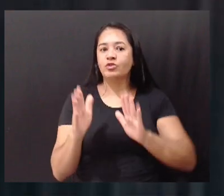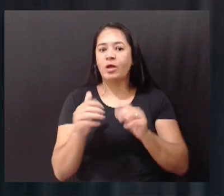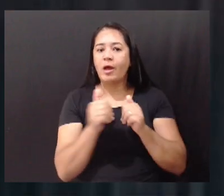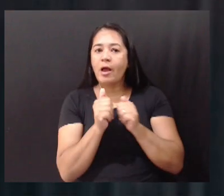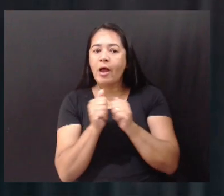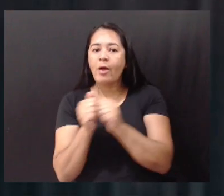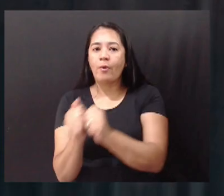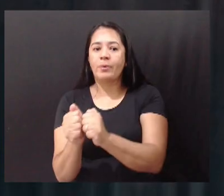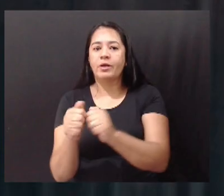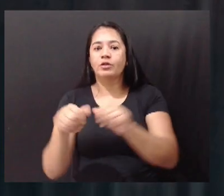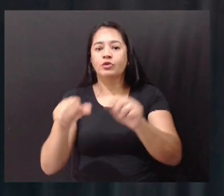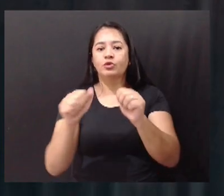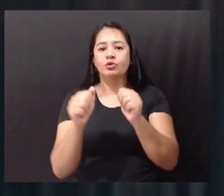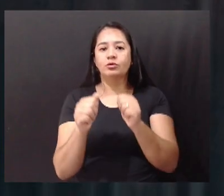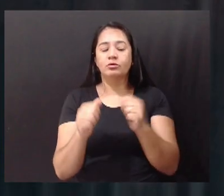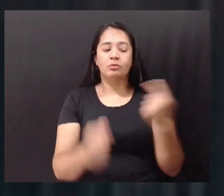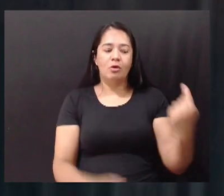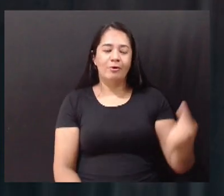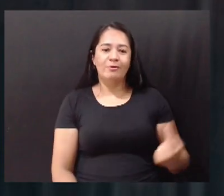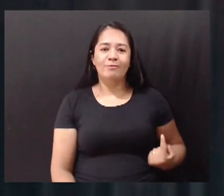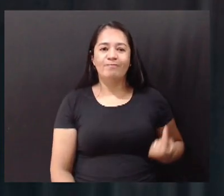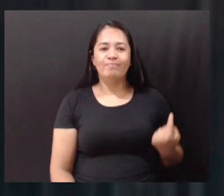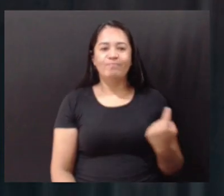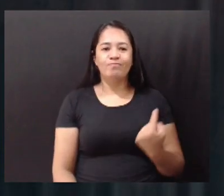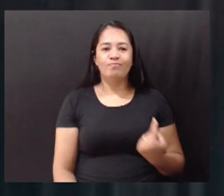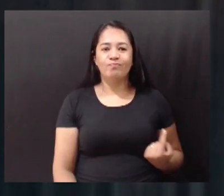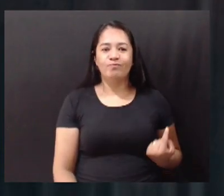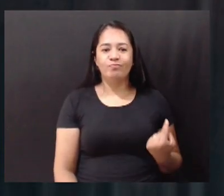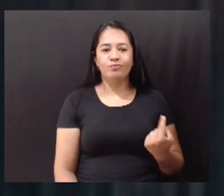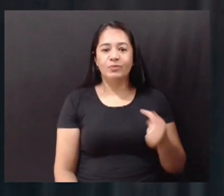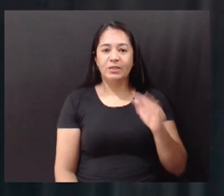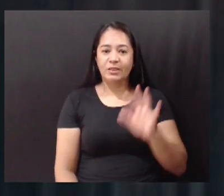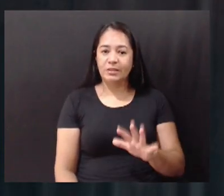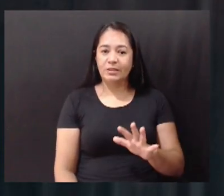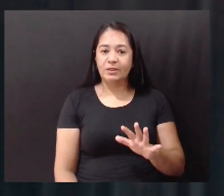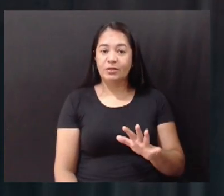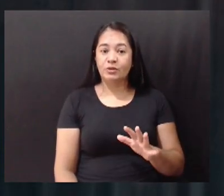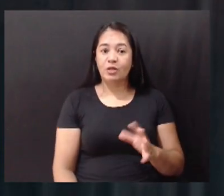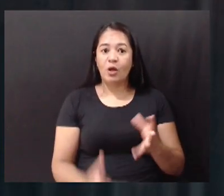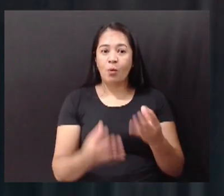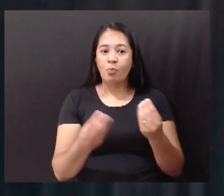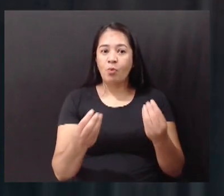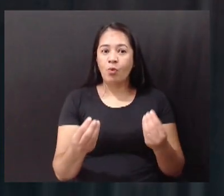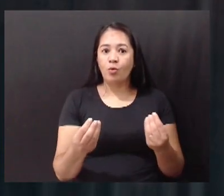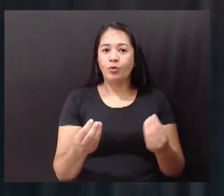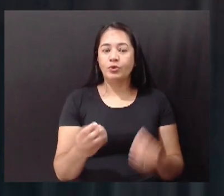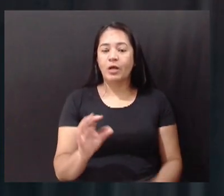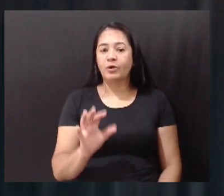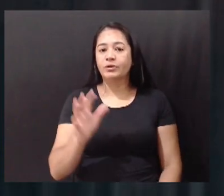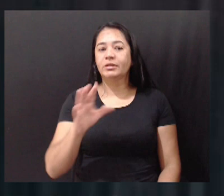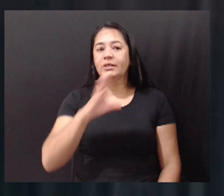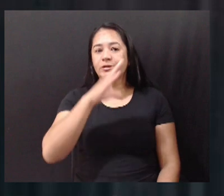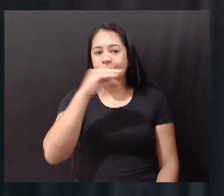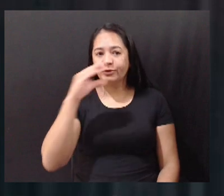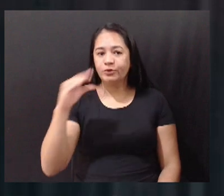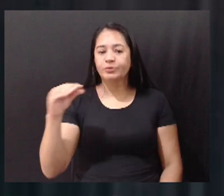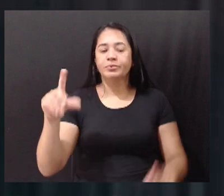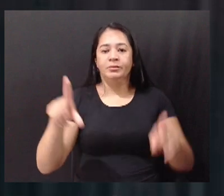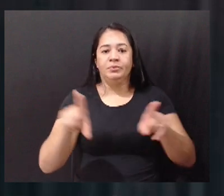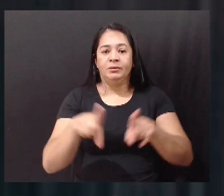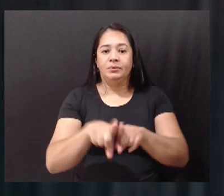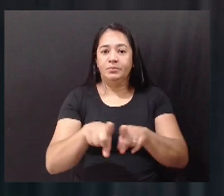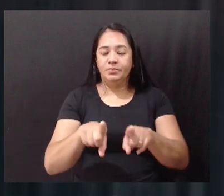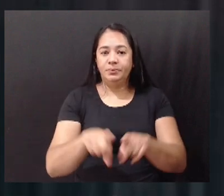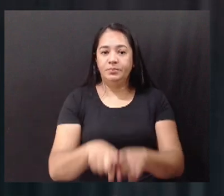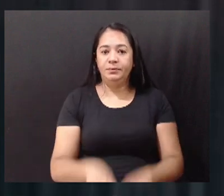também de muito isolamento. Isso é intenso nas crianças, a gente vê muito também nos adolescentes. Então,